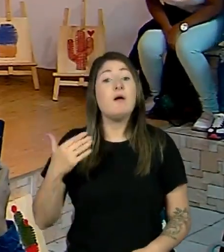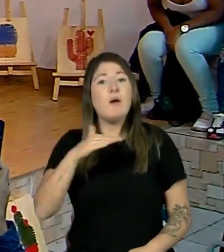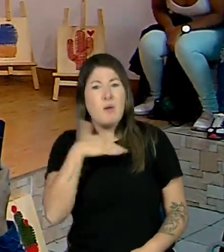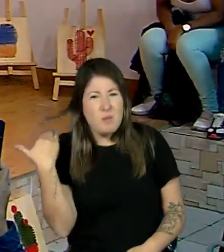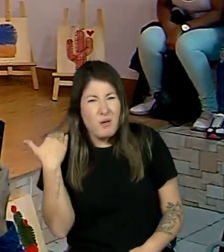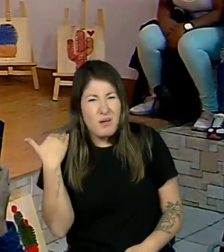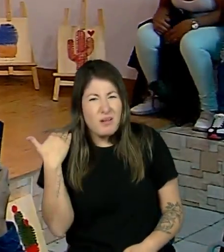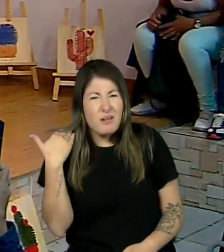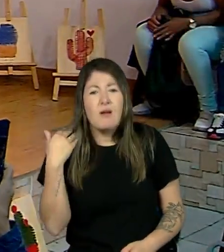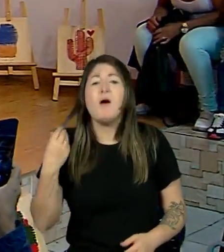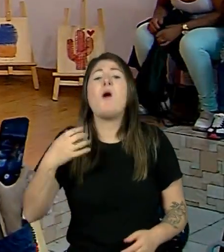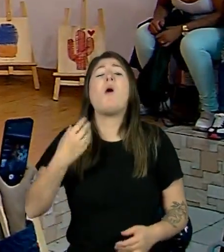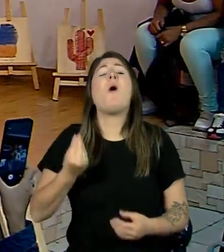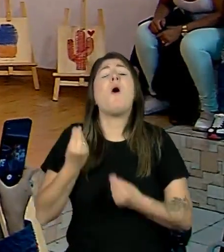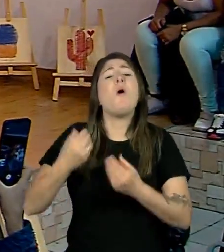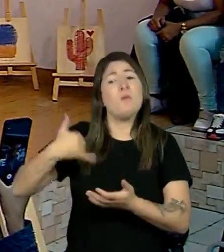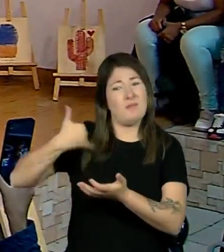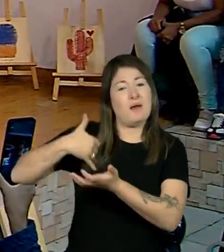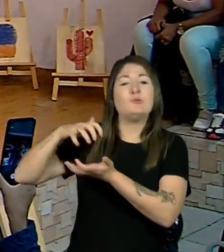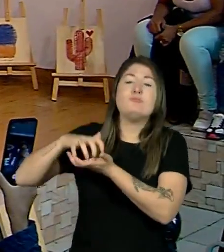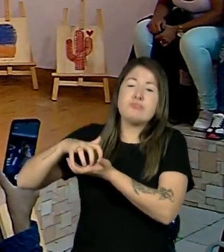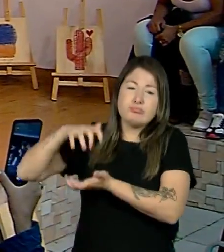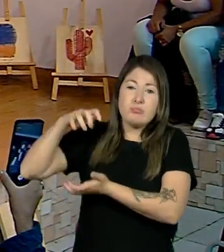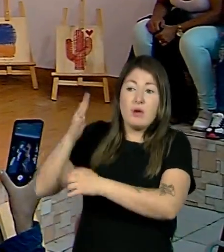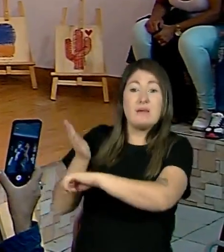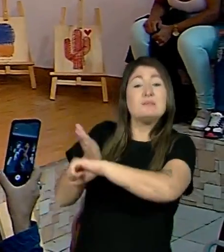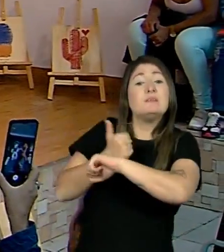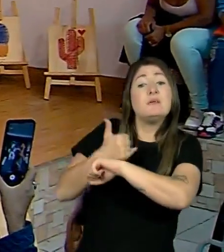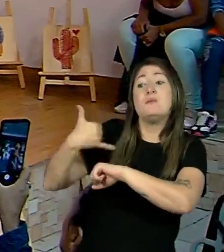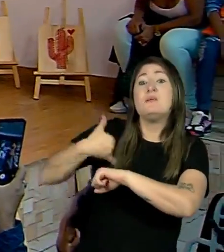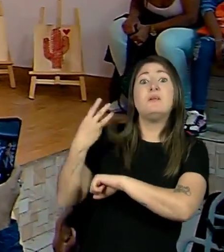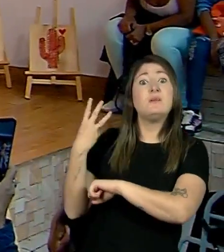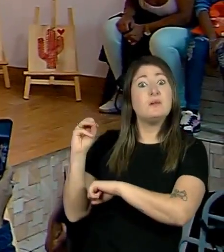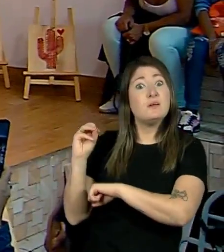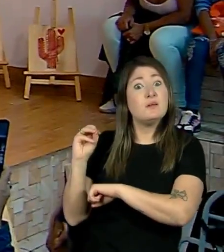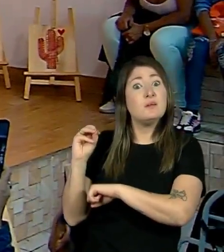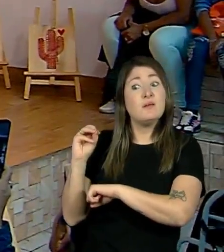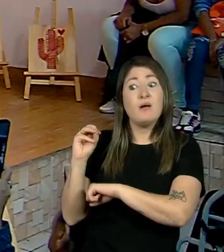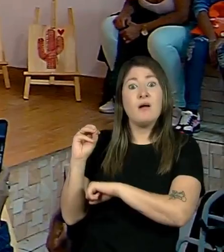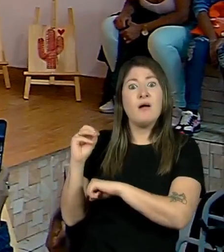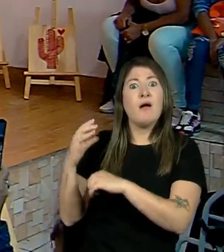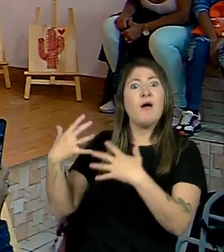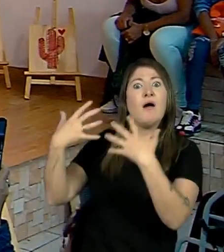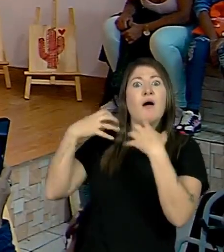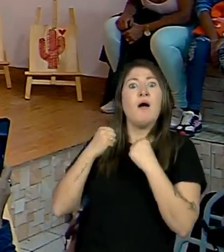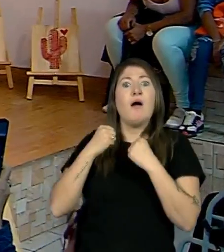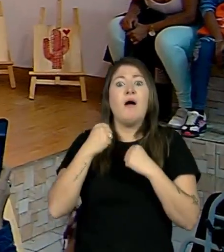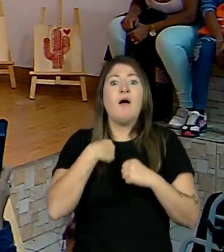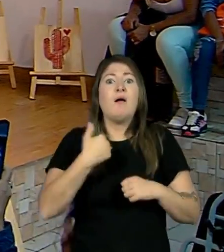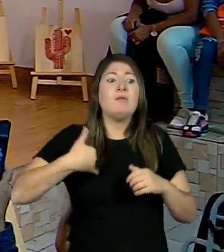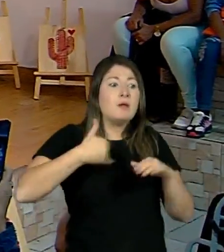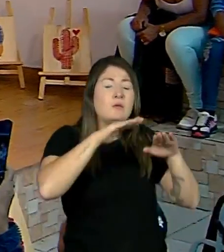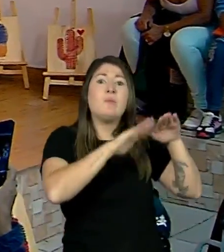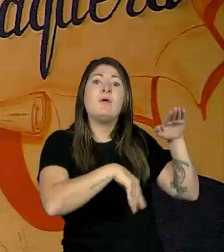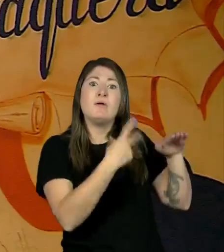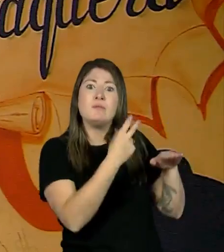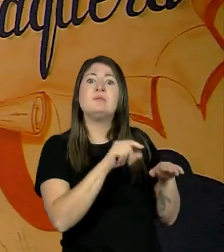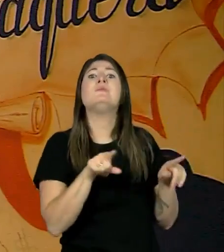morre de velhice antes dos 30, de emboscada antes dos 20 e de fome um pouco por